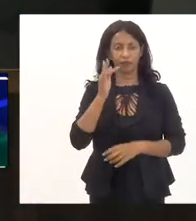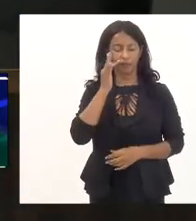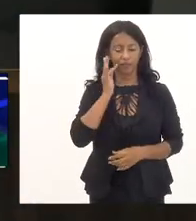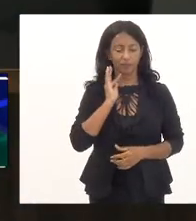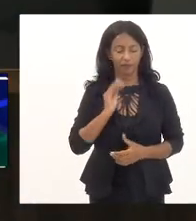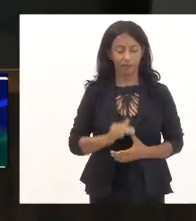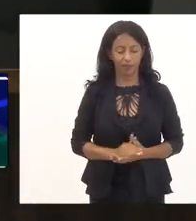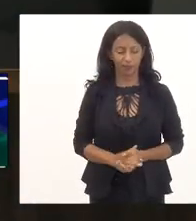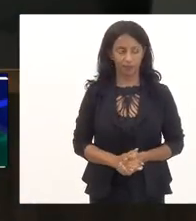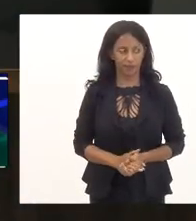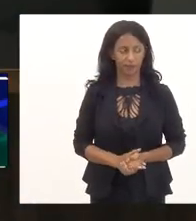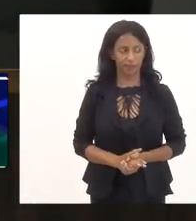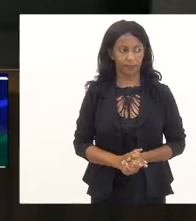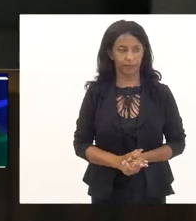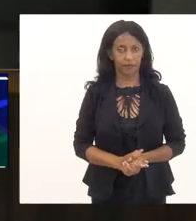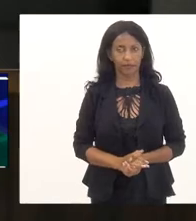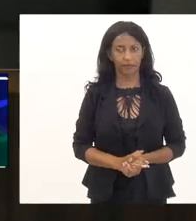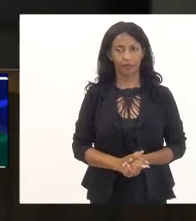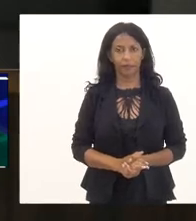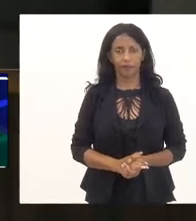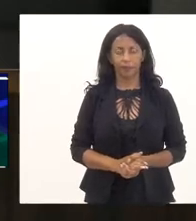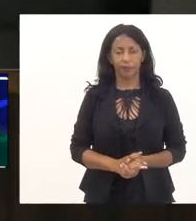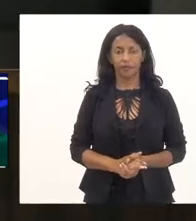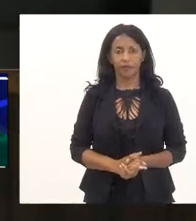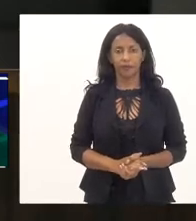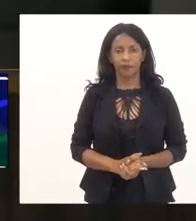Flávio Serafini.